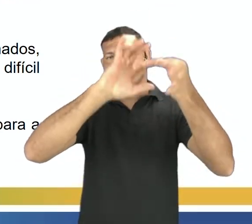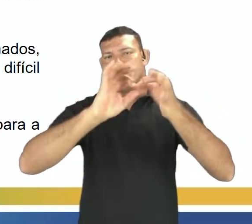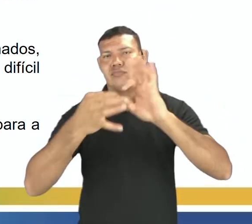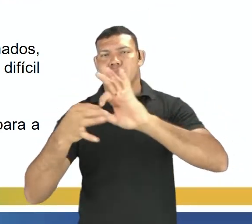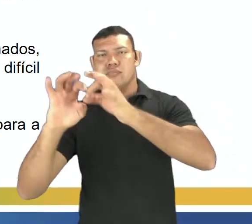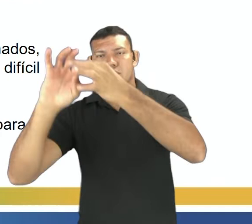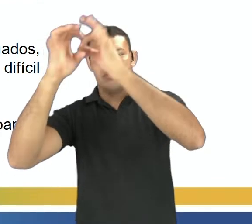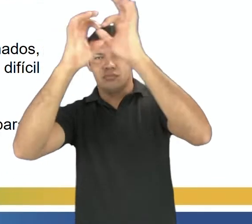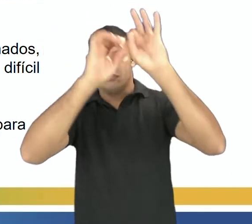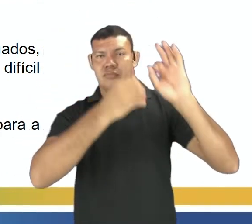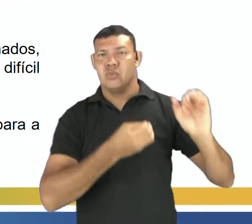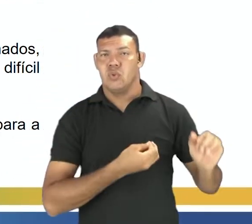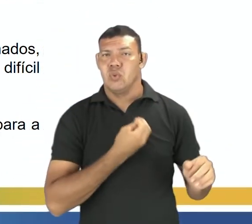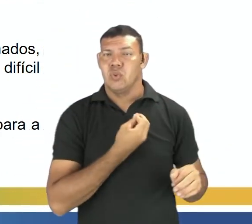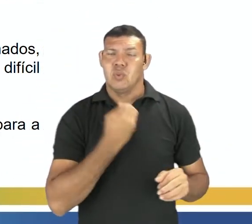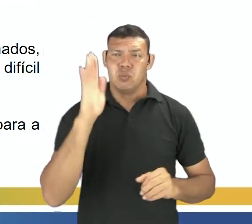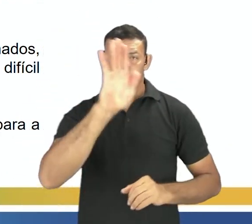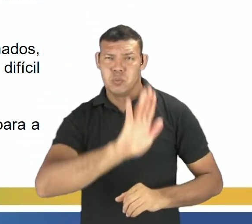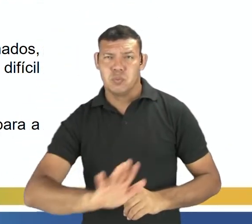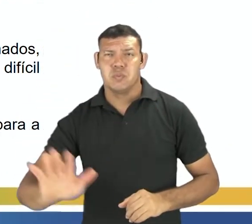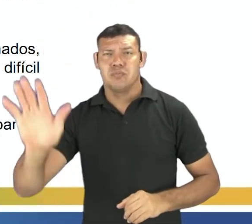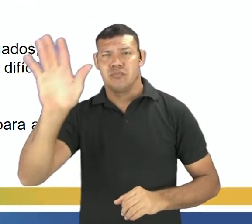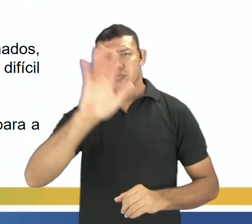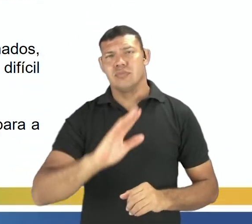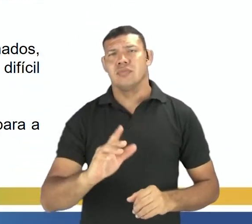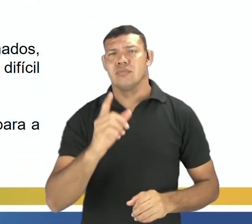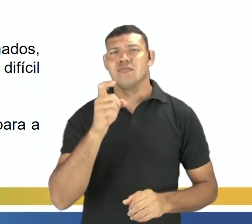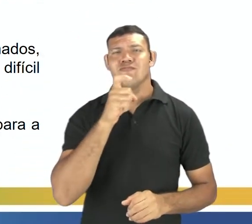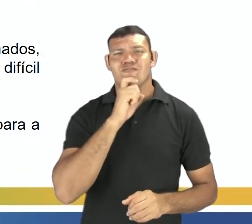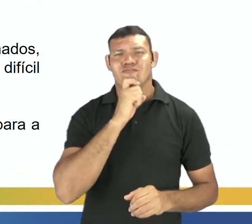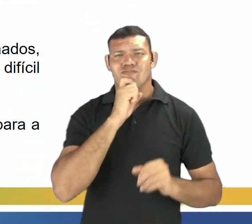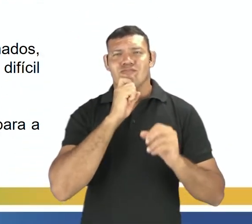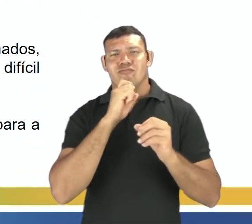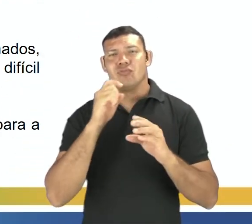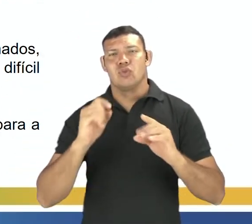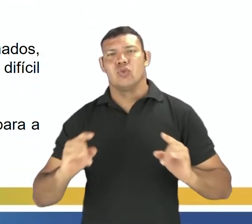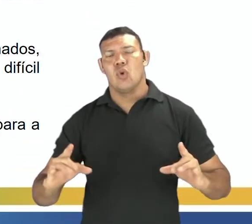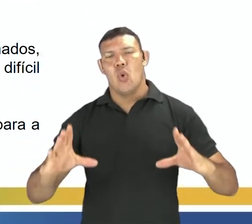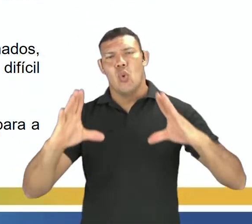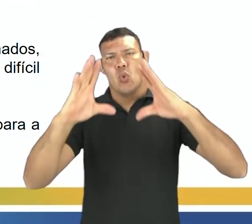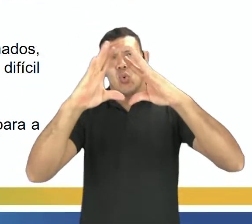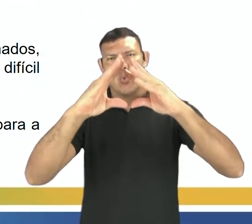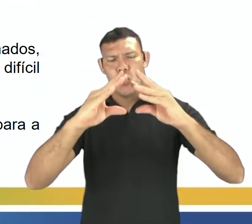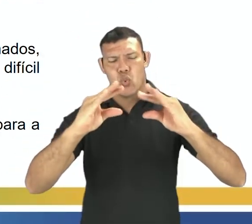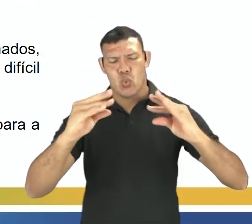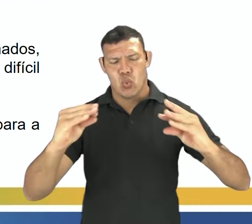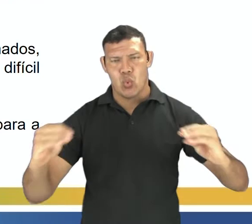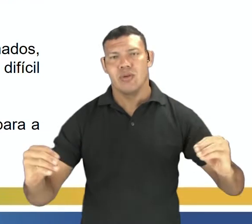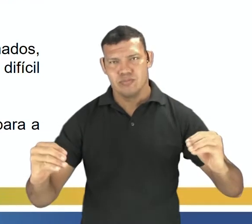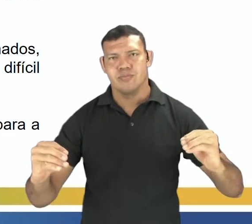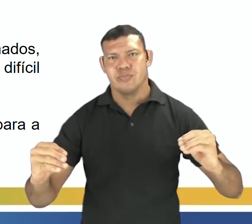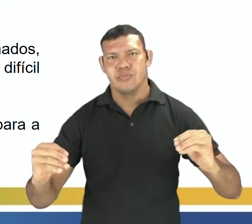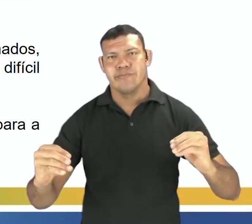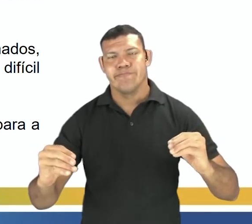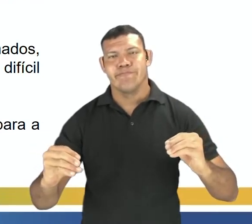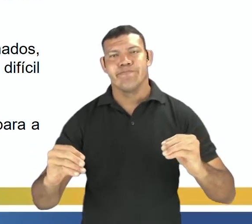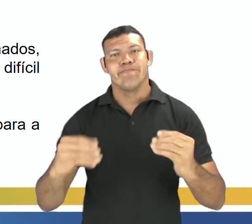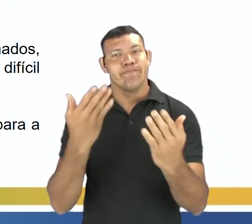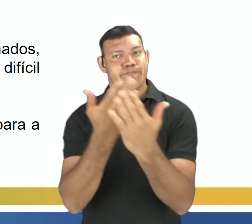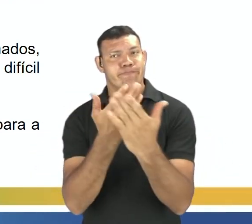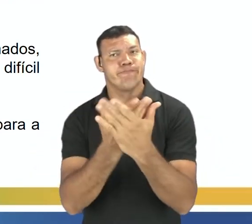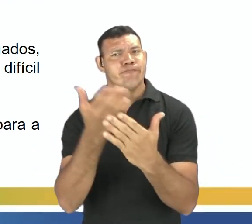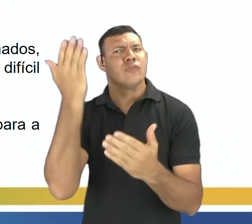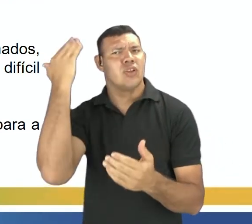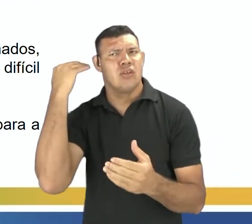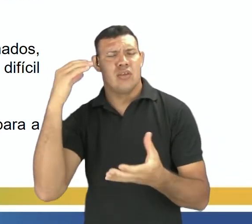geral, certo? Temos aí o derretimento das calotas polares. Como foi falado para vocês na aula anterior,